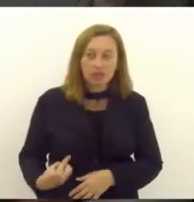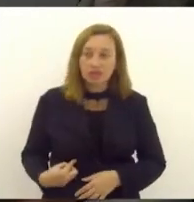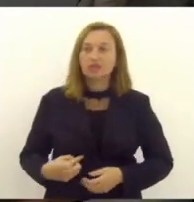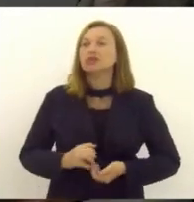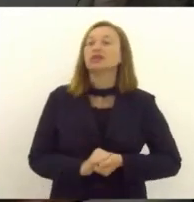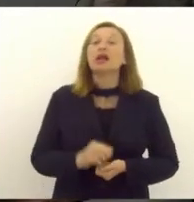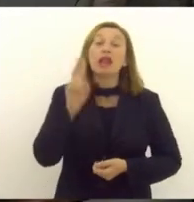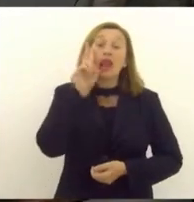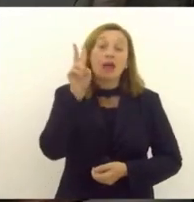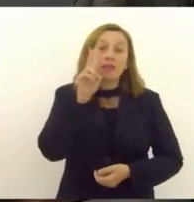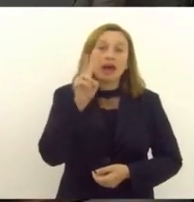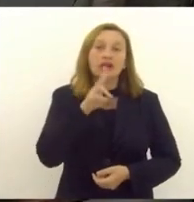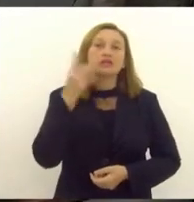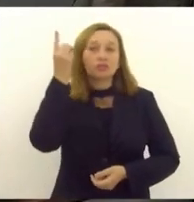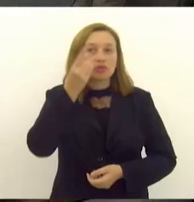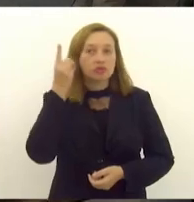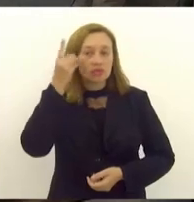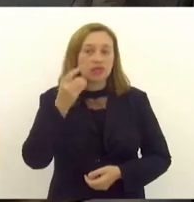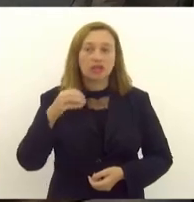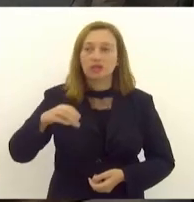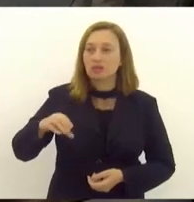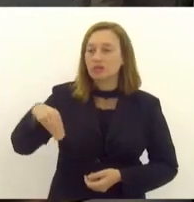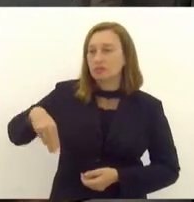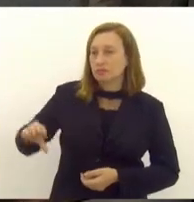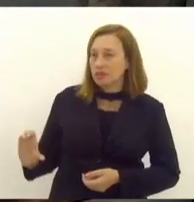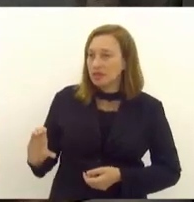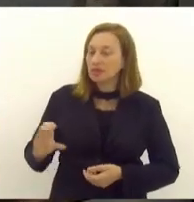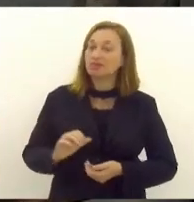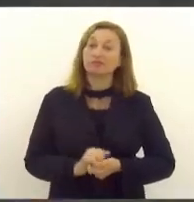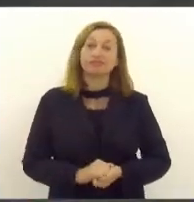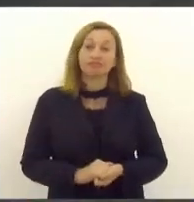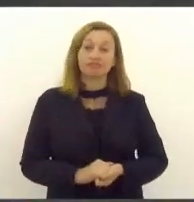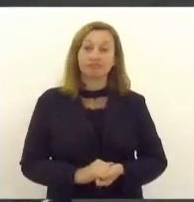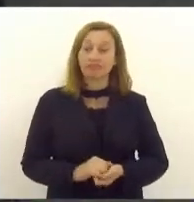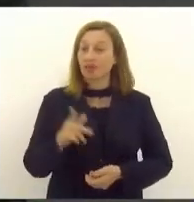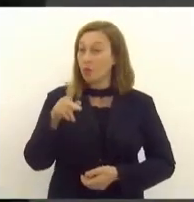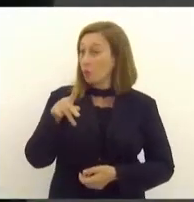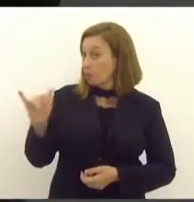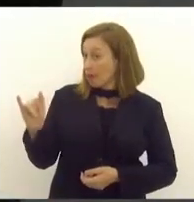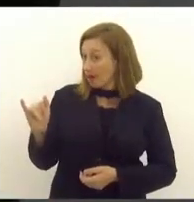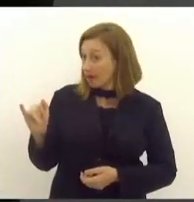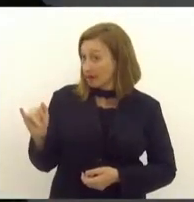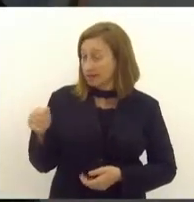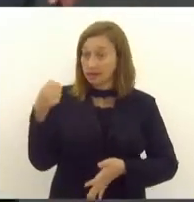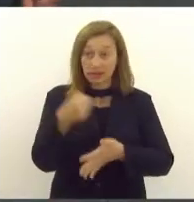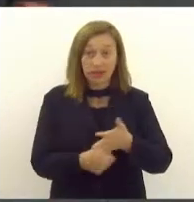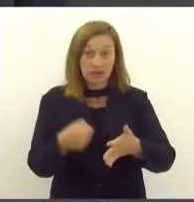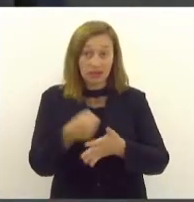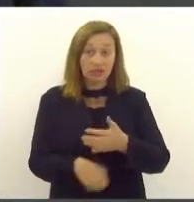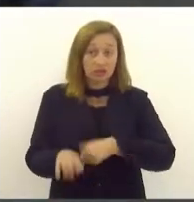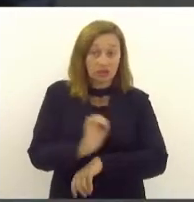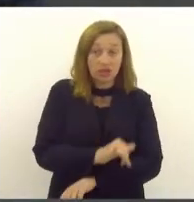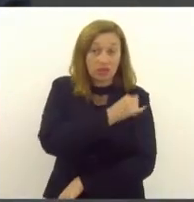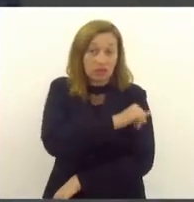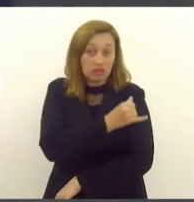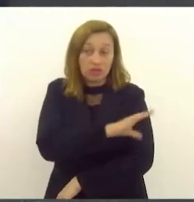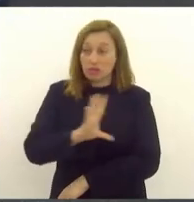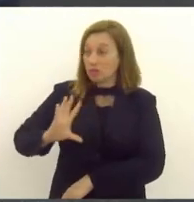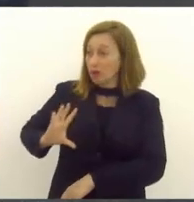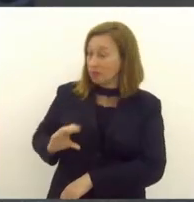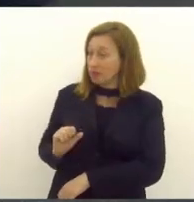e lembrar o deputado Carlos Mickey que é o grande pai da sua causa no estado do Rio de Janeiro Meu amigo querido